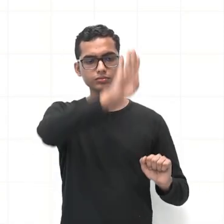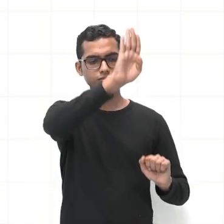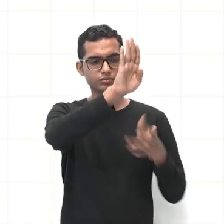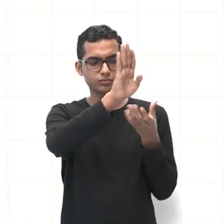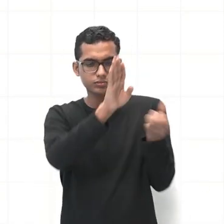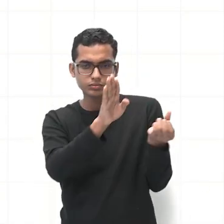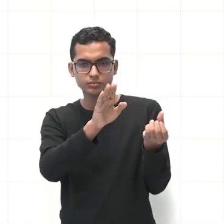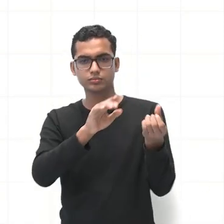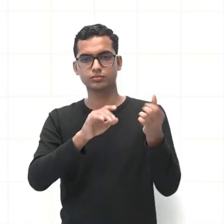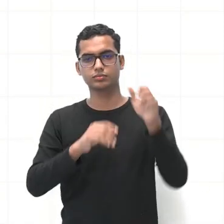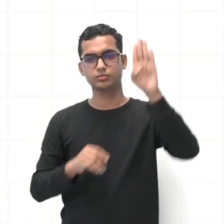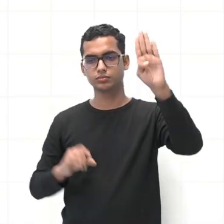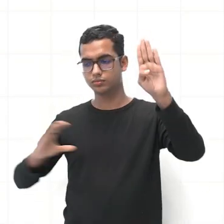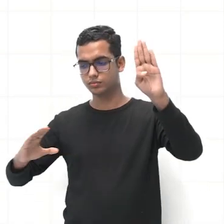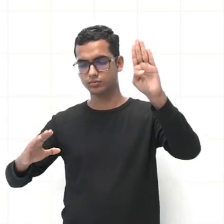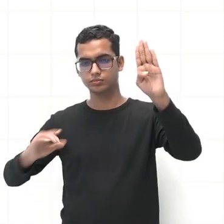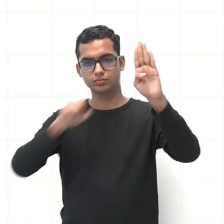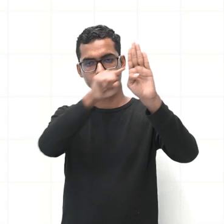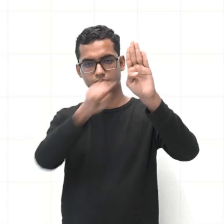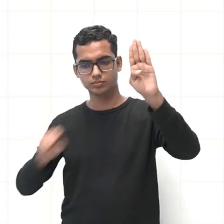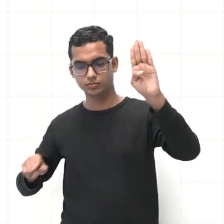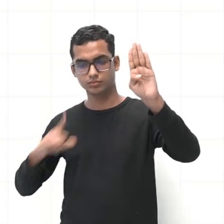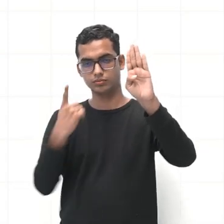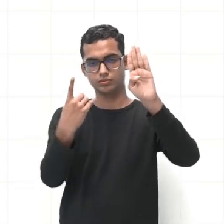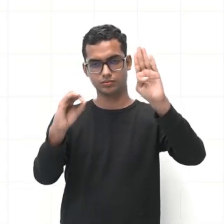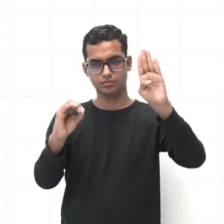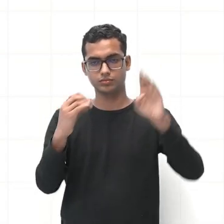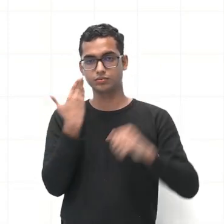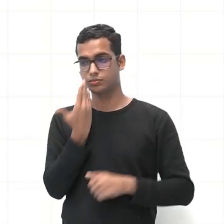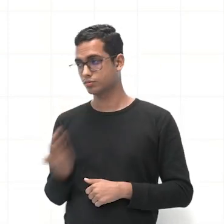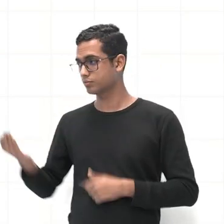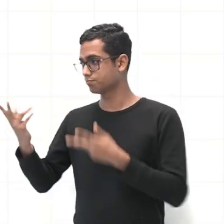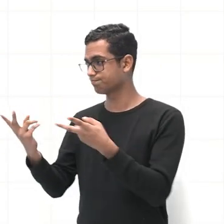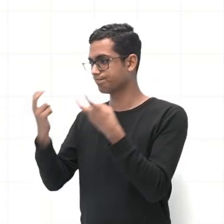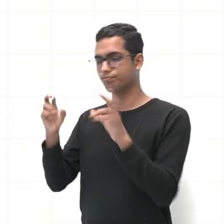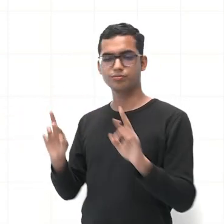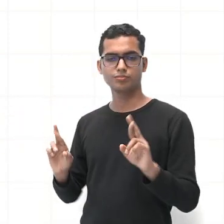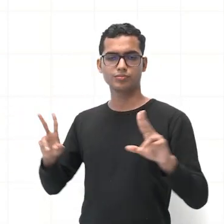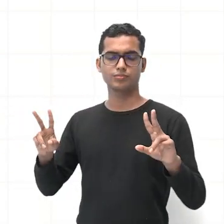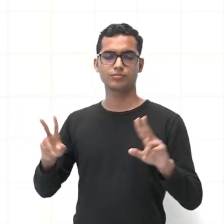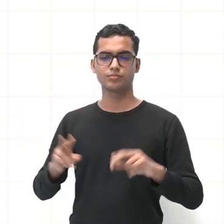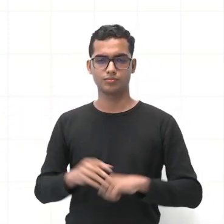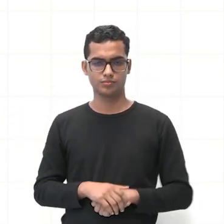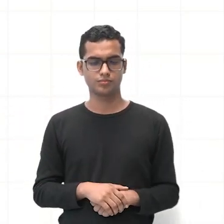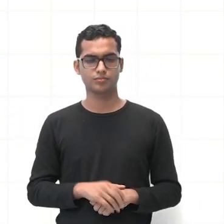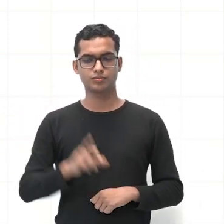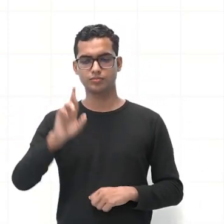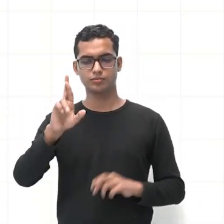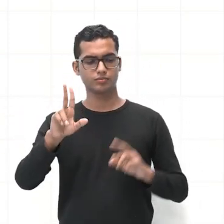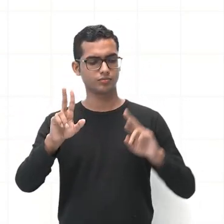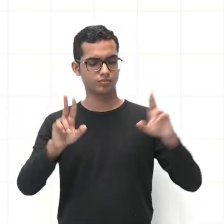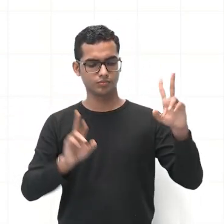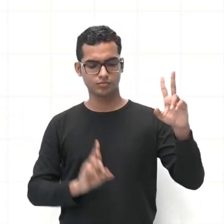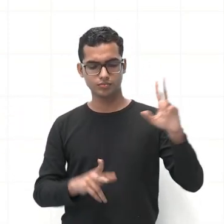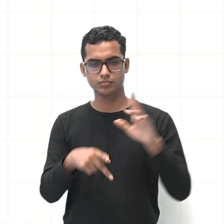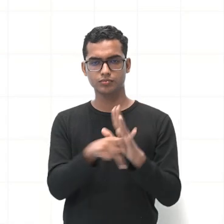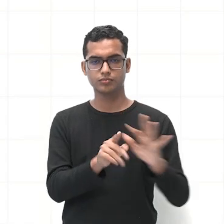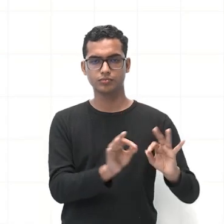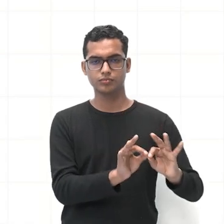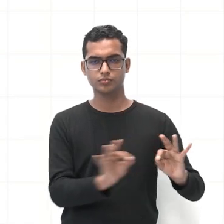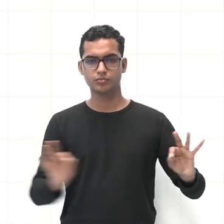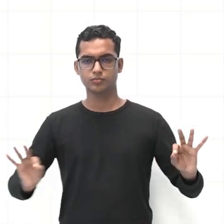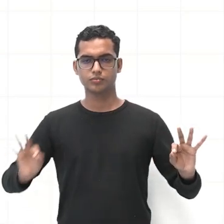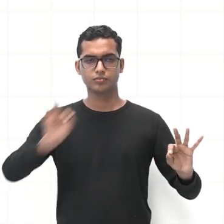BC igual a 10. Então, observe que as suas medidas são diferentes entre si, né? Consequentemente,